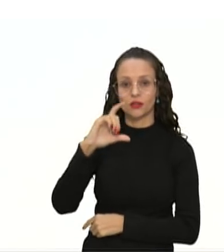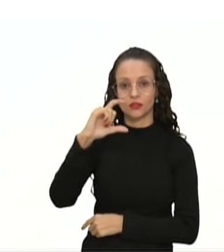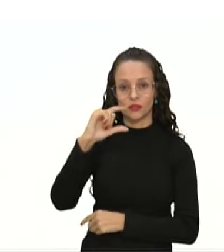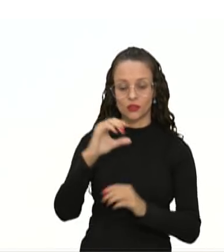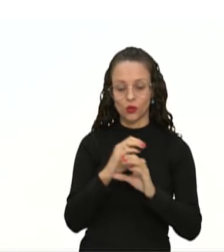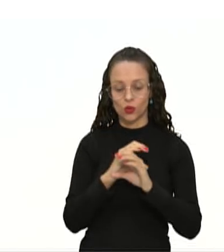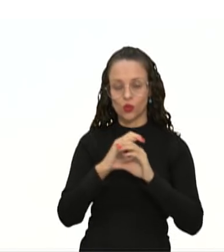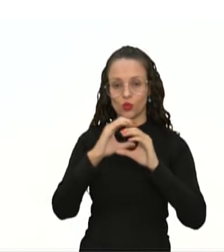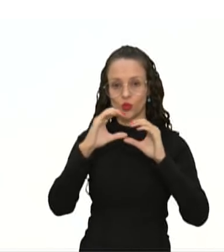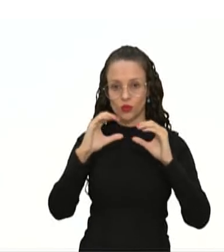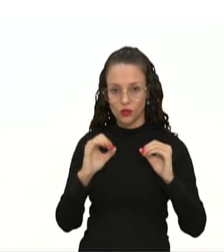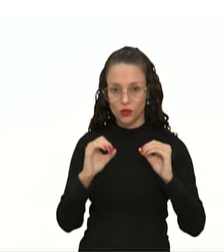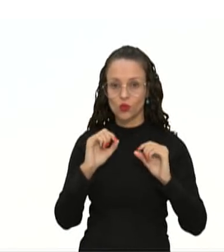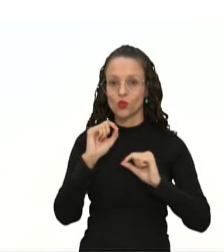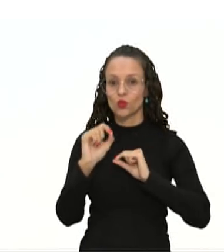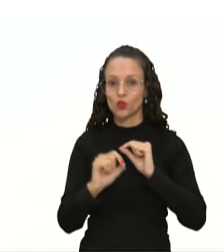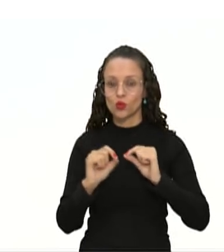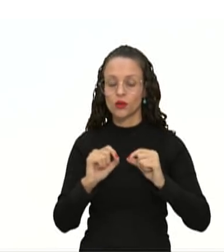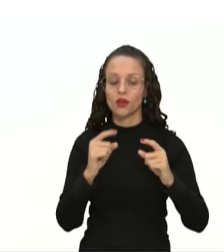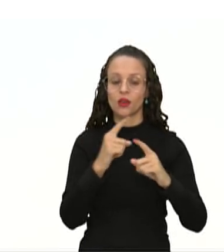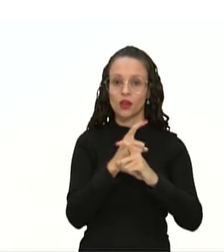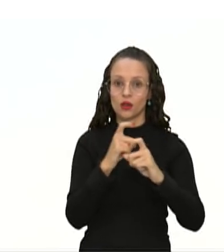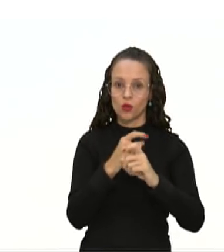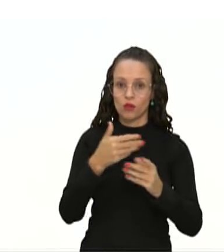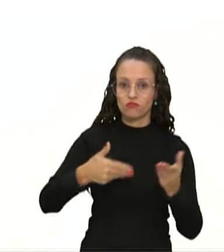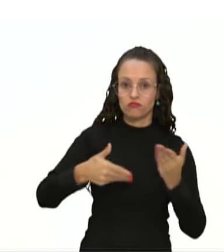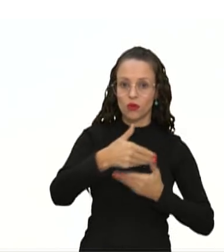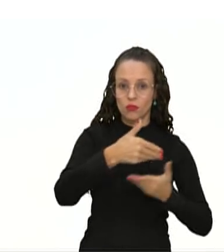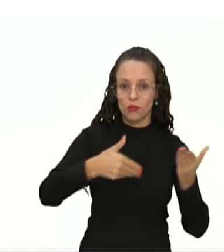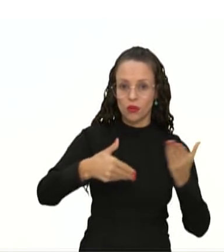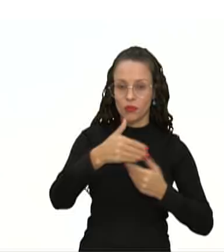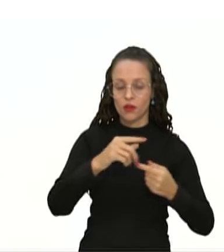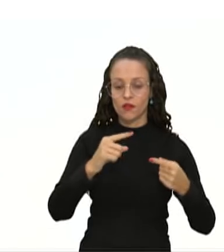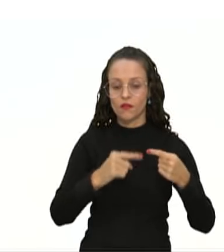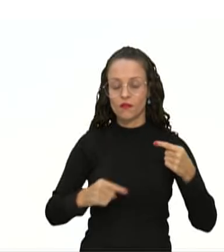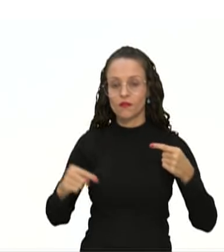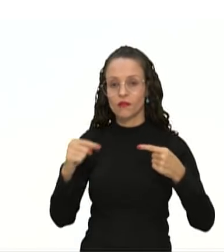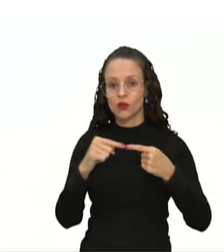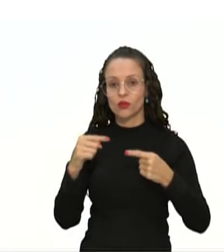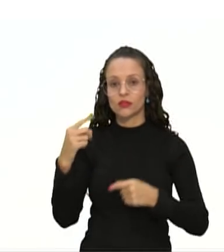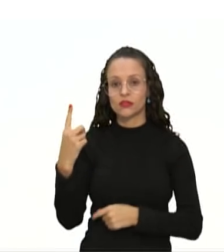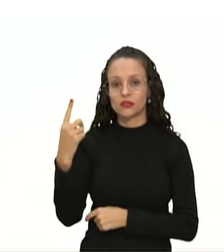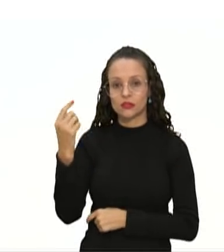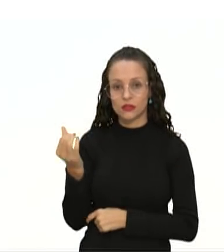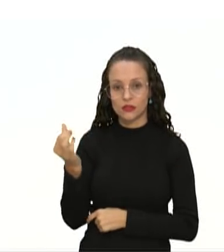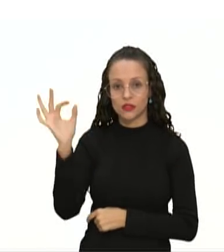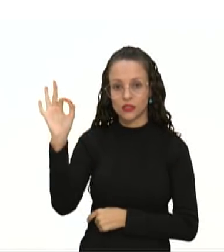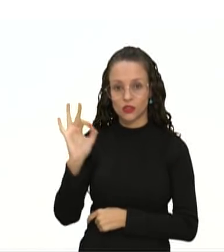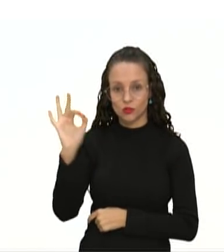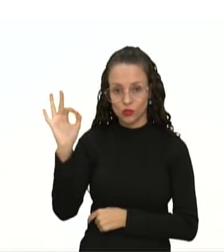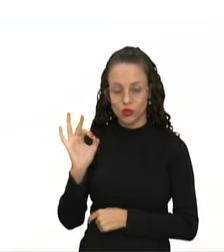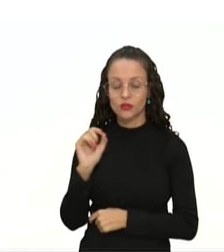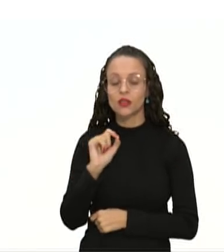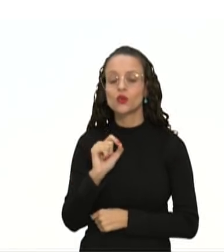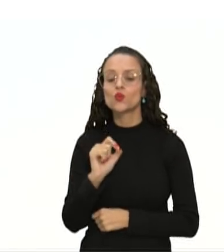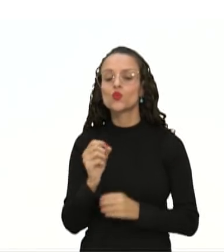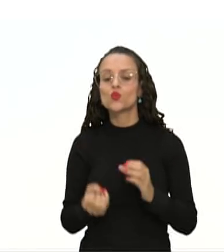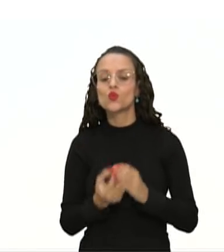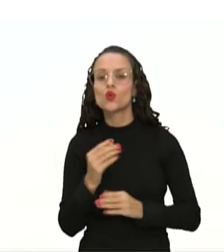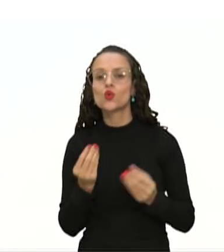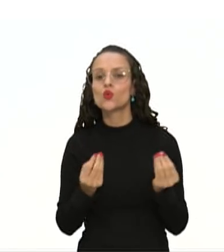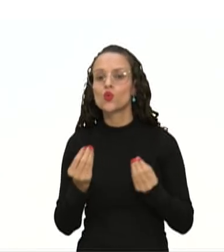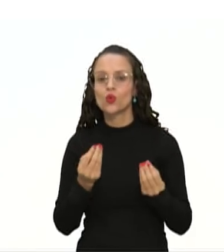meiose. Supondo que ocorre crossing entre eles, numa frequência de 16%, os gametas formados serão